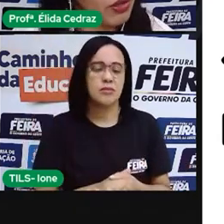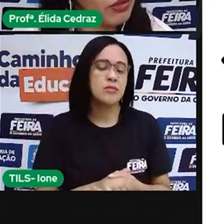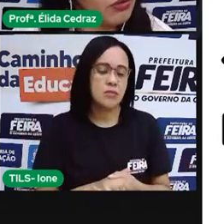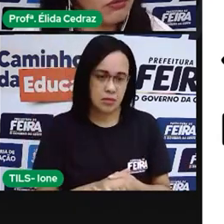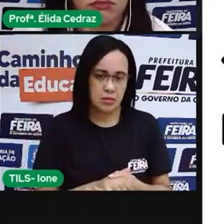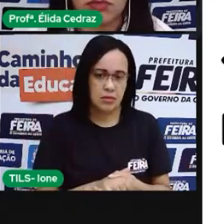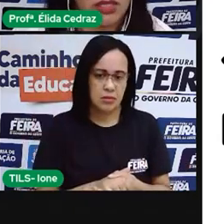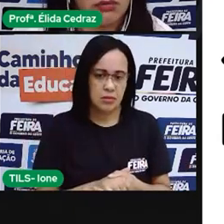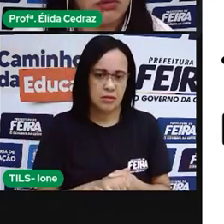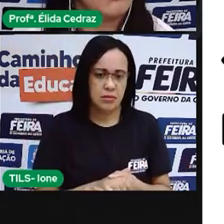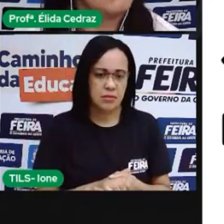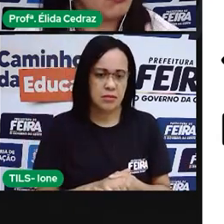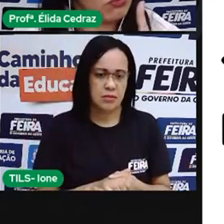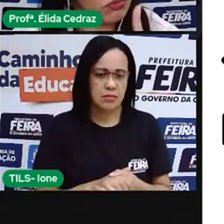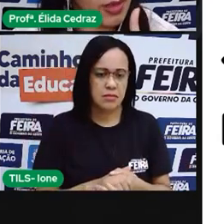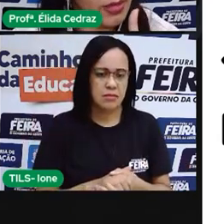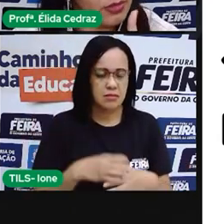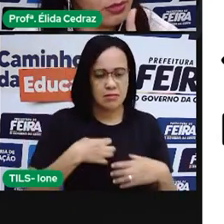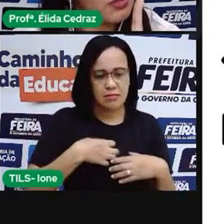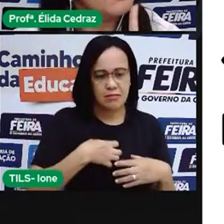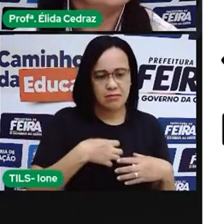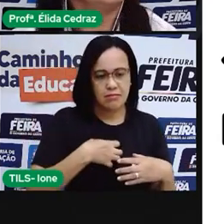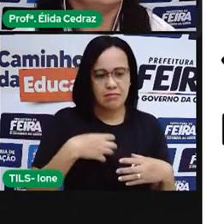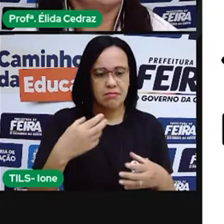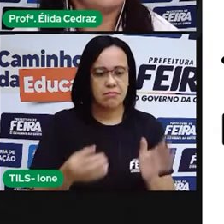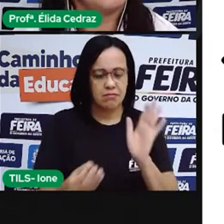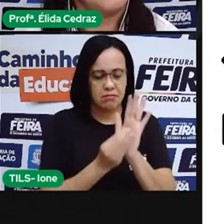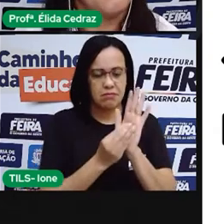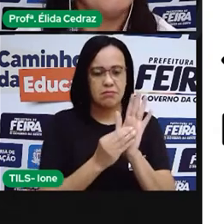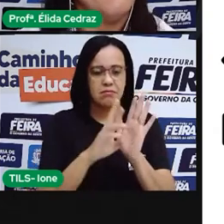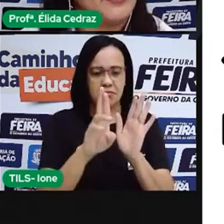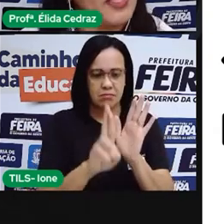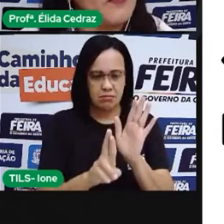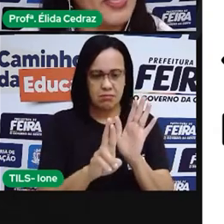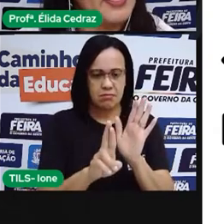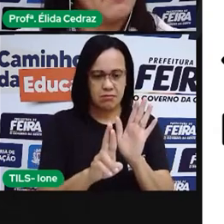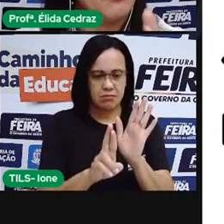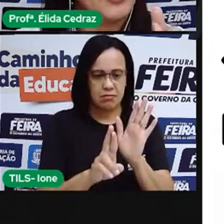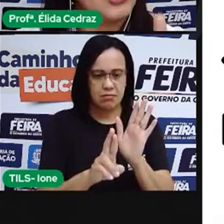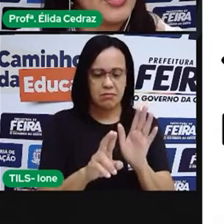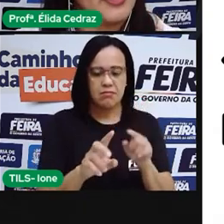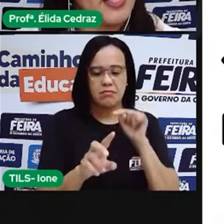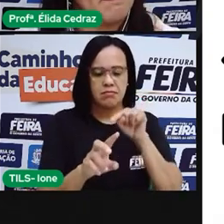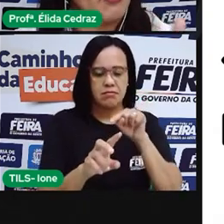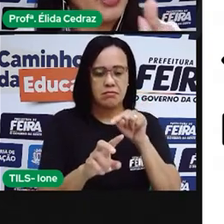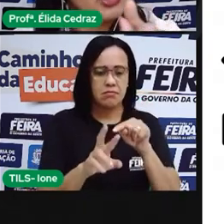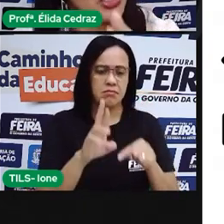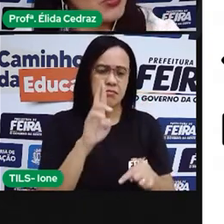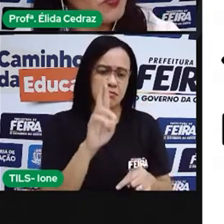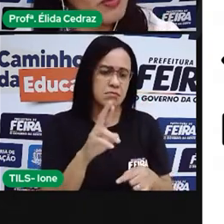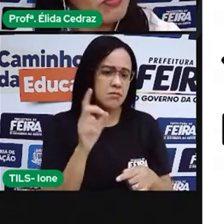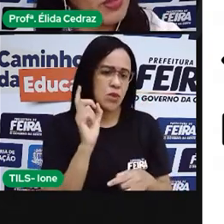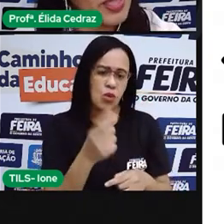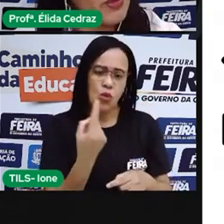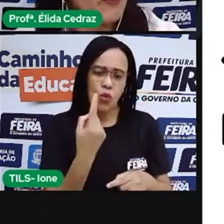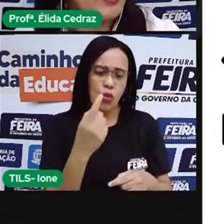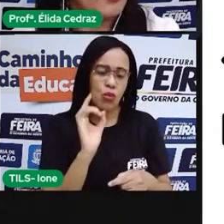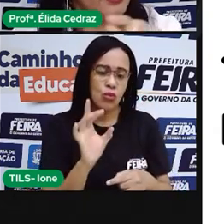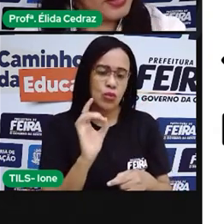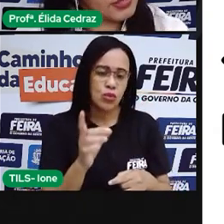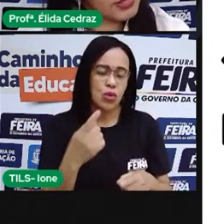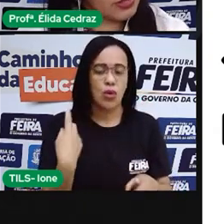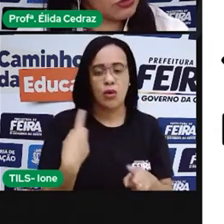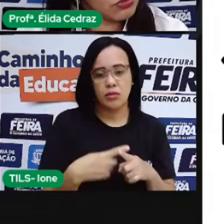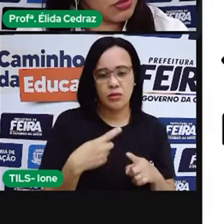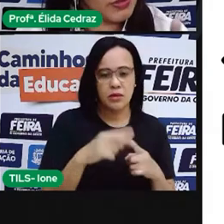Vibrou? Não? Um R? Isso aí. Por que um R? Porque está depois de uma vogal